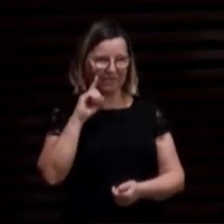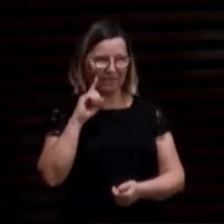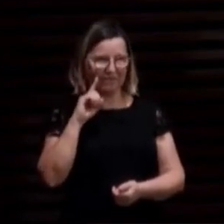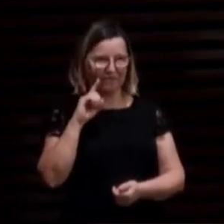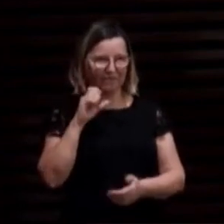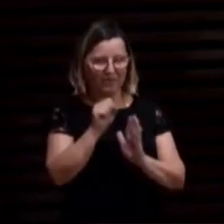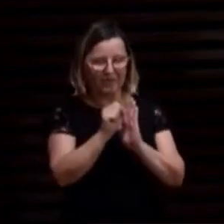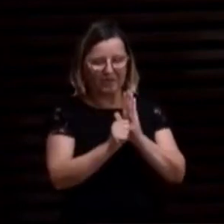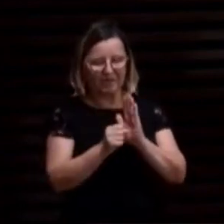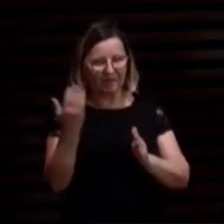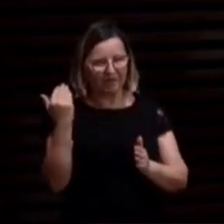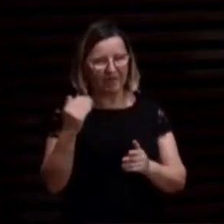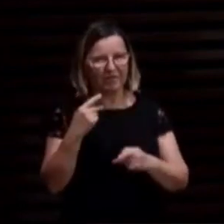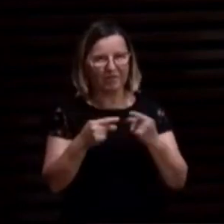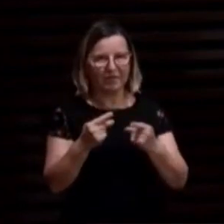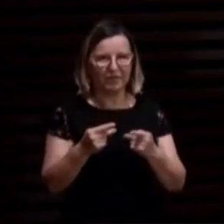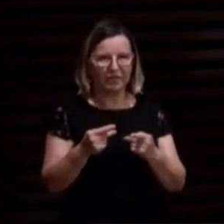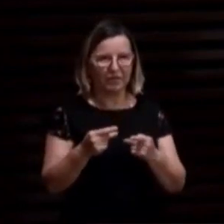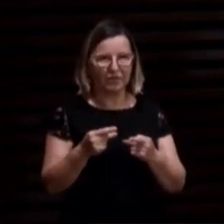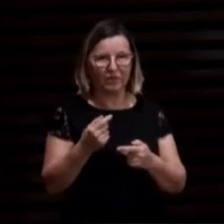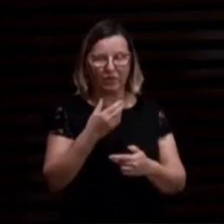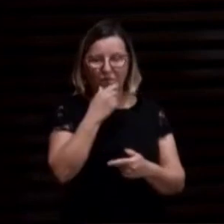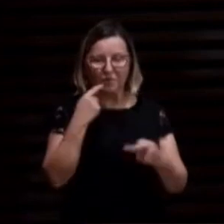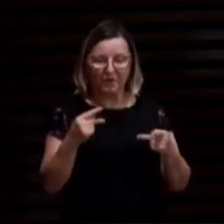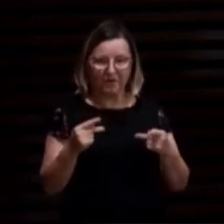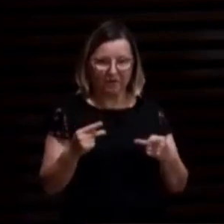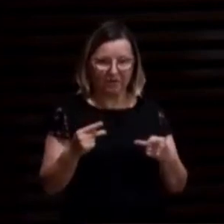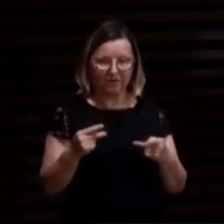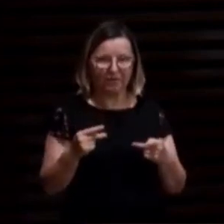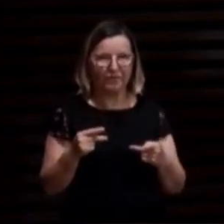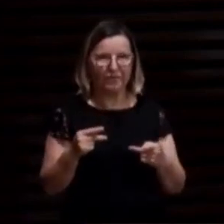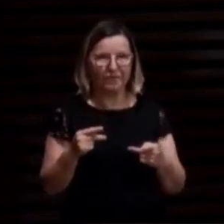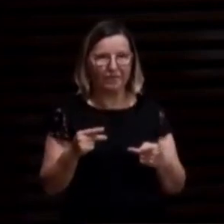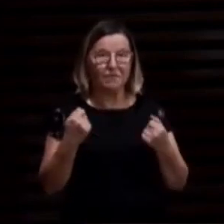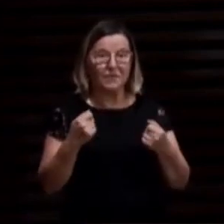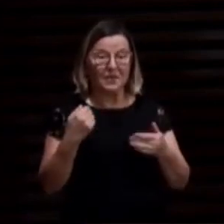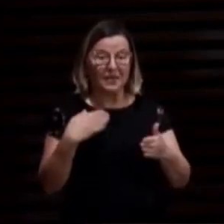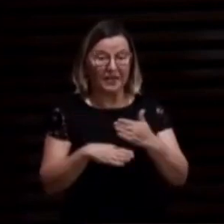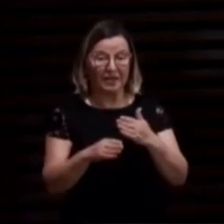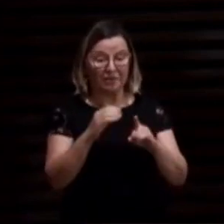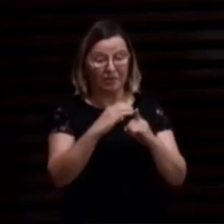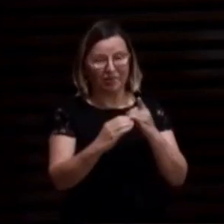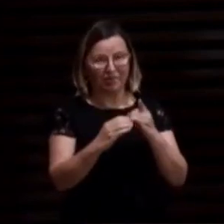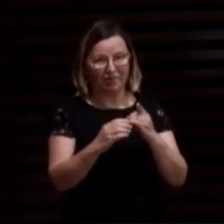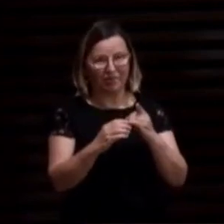século passado, ele disse que o pregador deve ir para cada culto como se fosse o